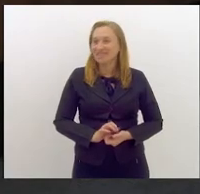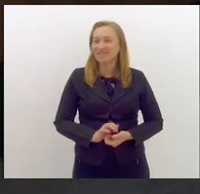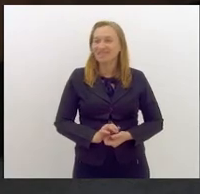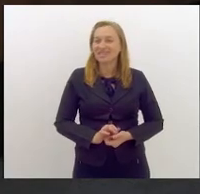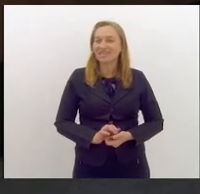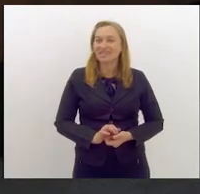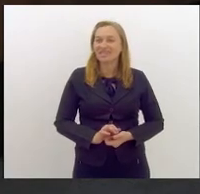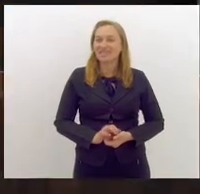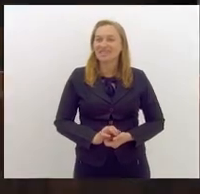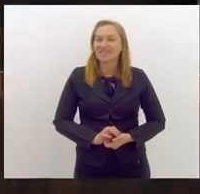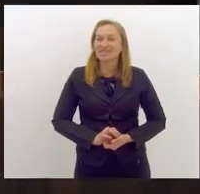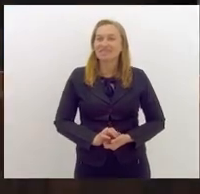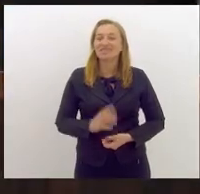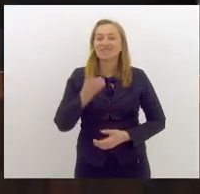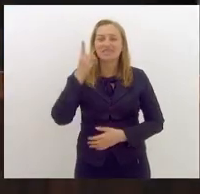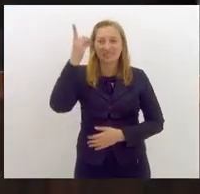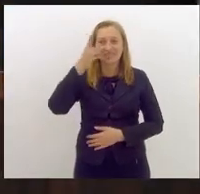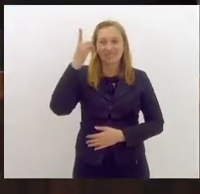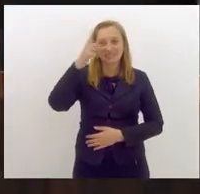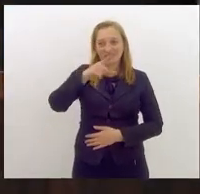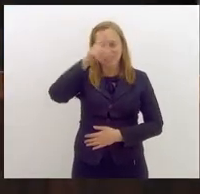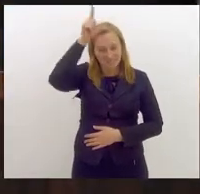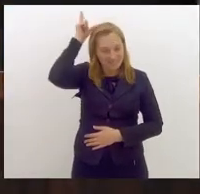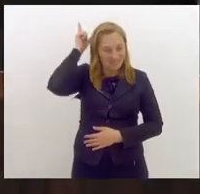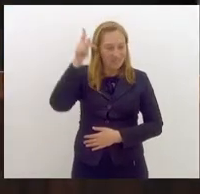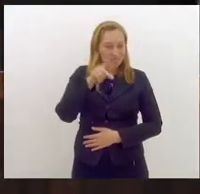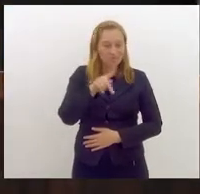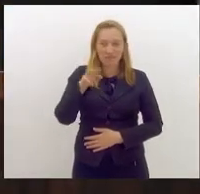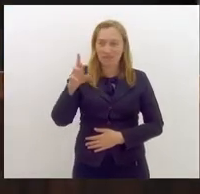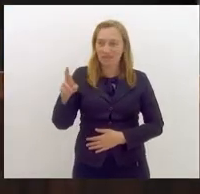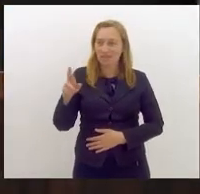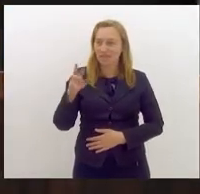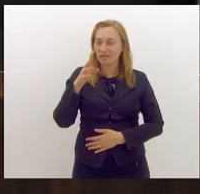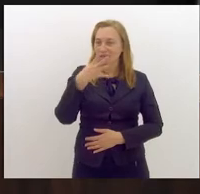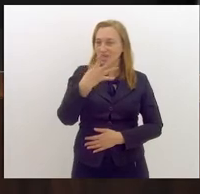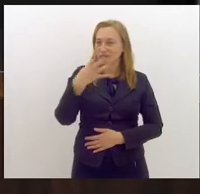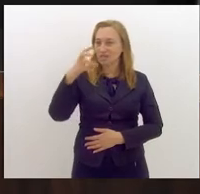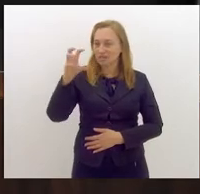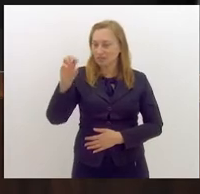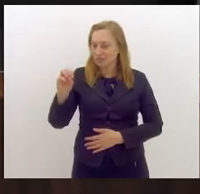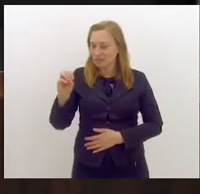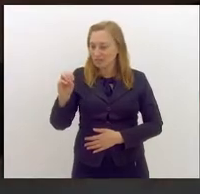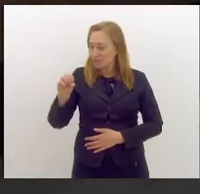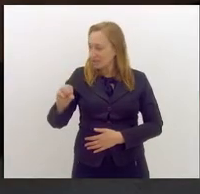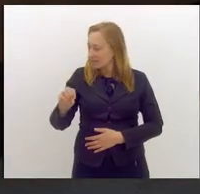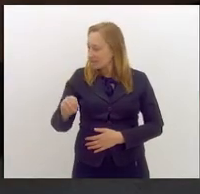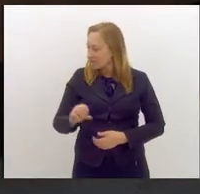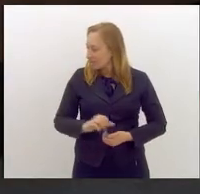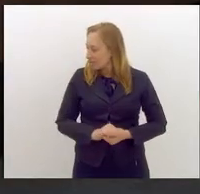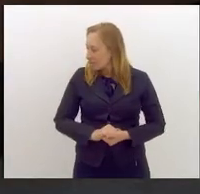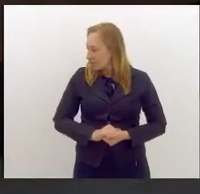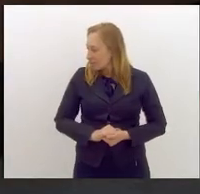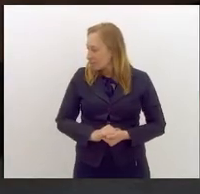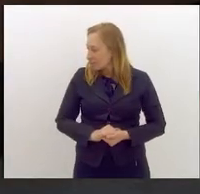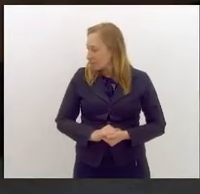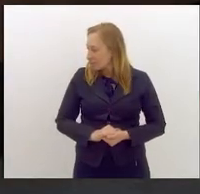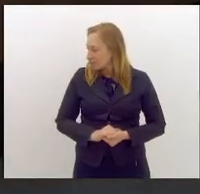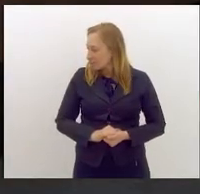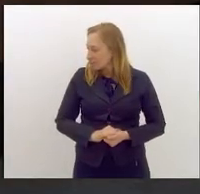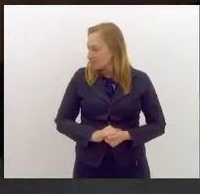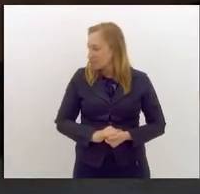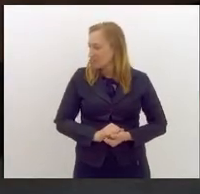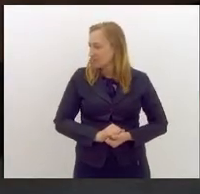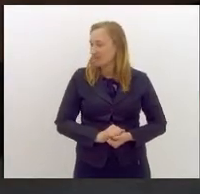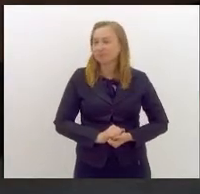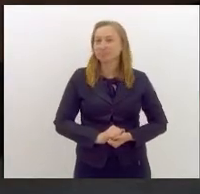abstenção Deputado Luiz Paulo no PR 490 Deputado valdec para discutir em 30 segundos apenas para fazer